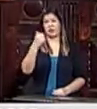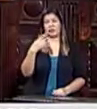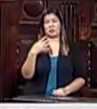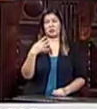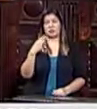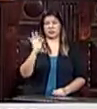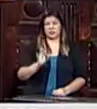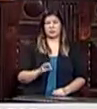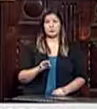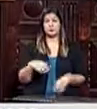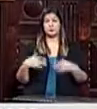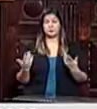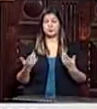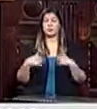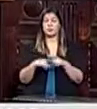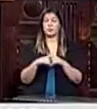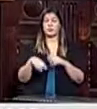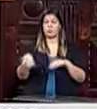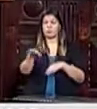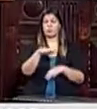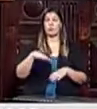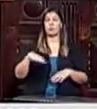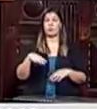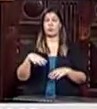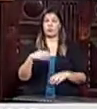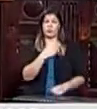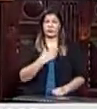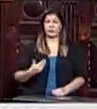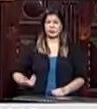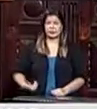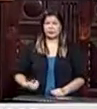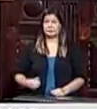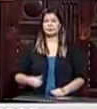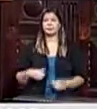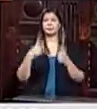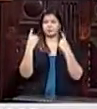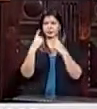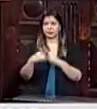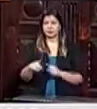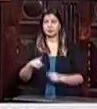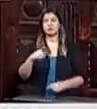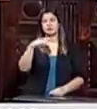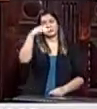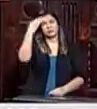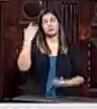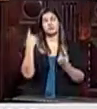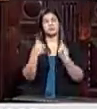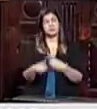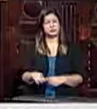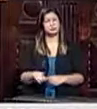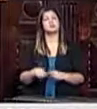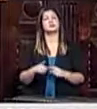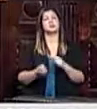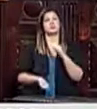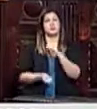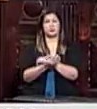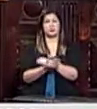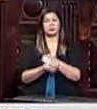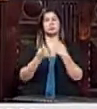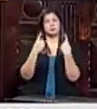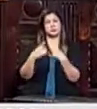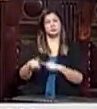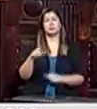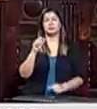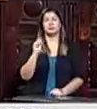os vencimentos dos servidores públicos, combater o Temer, combater a corrupção, combater o Aécio